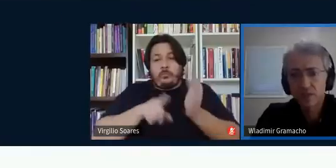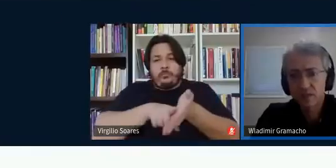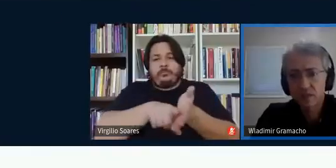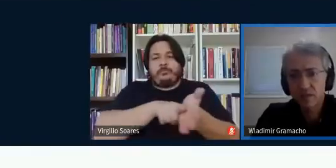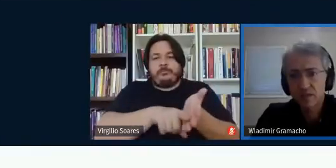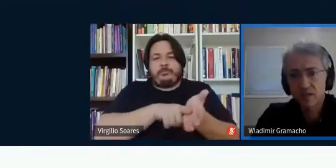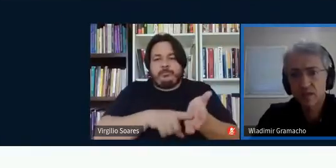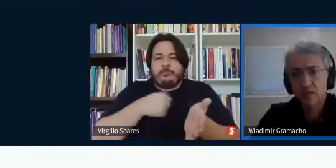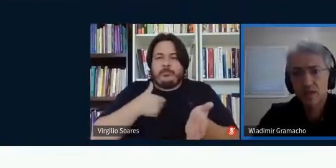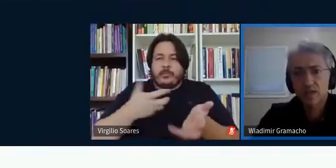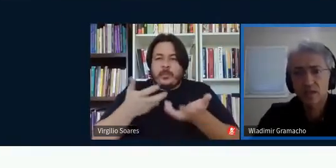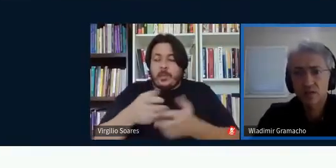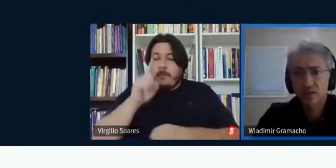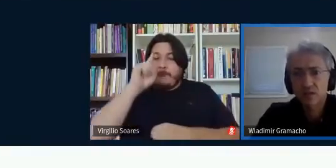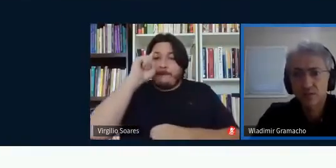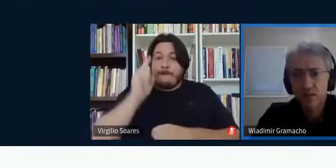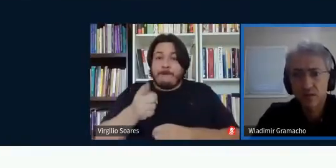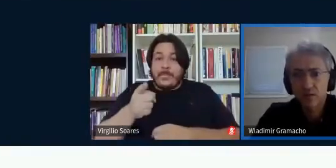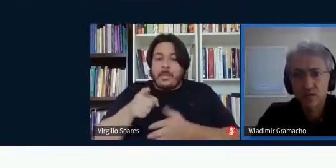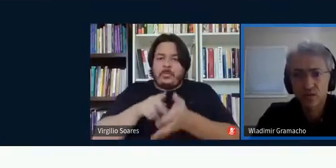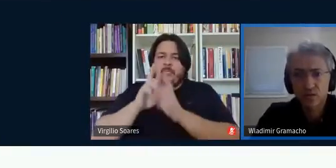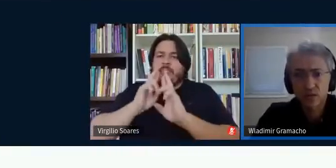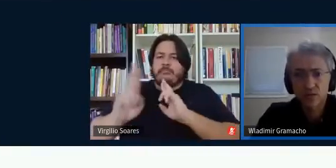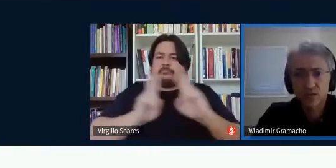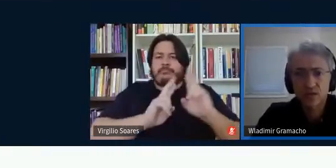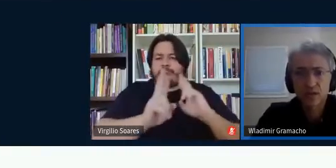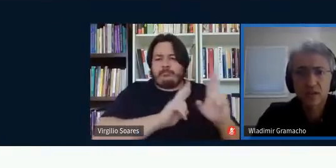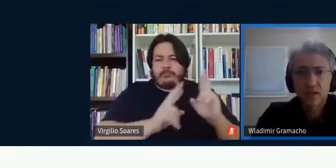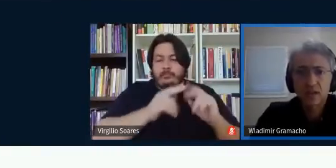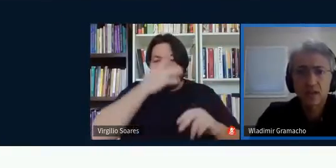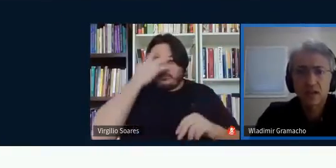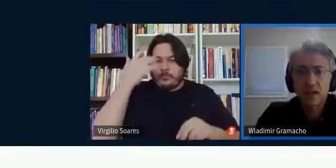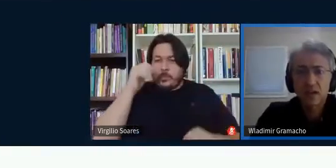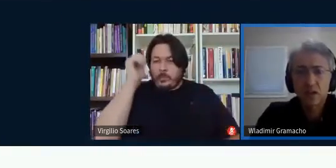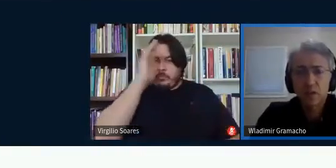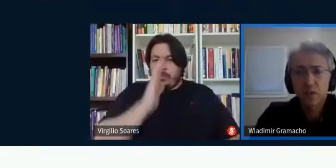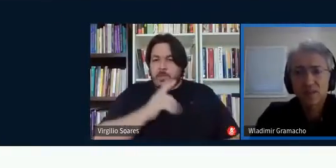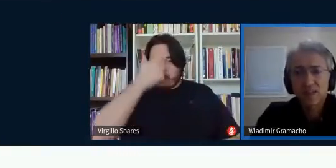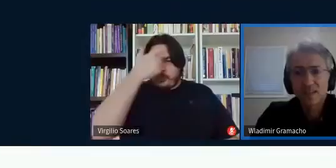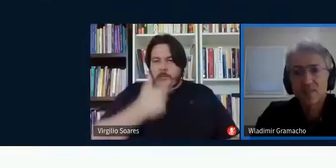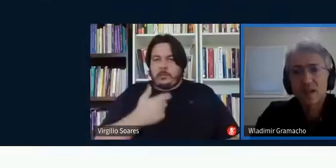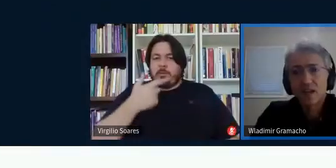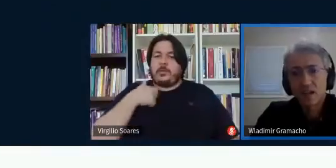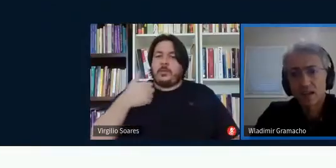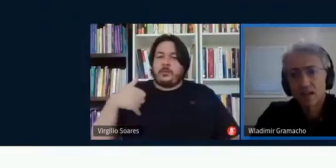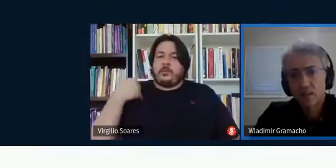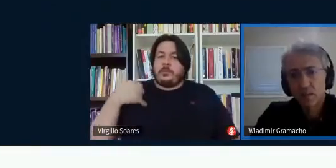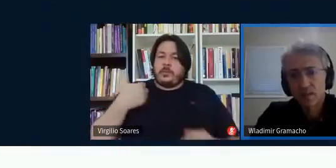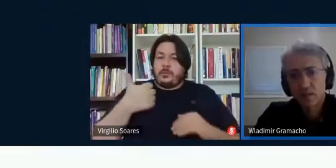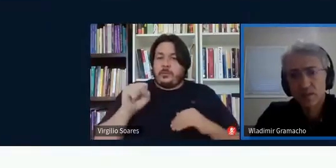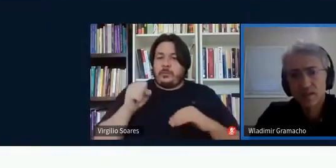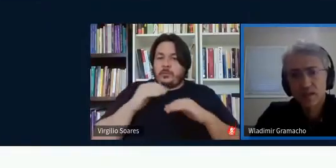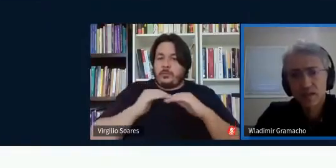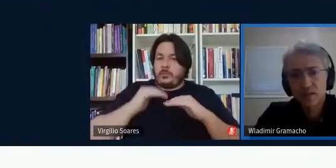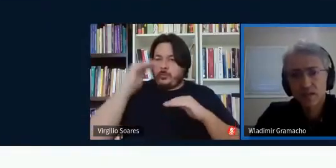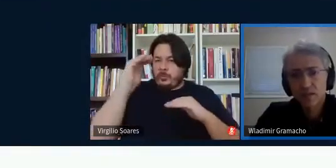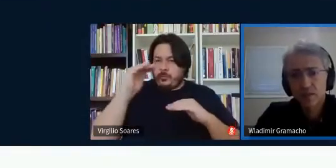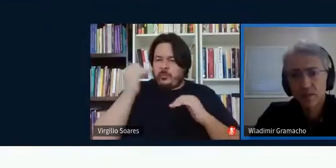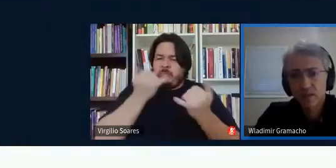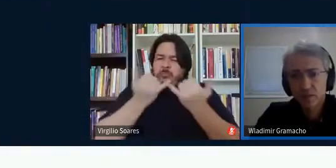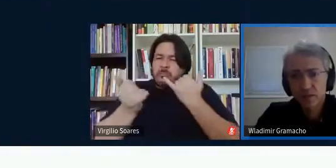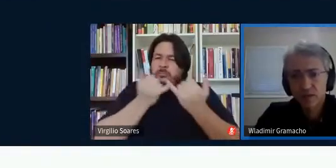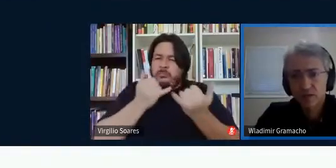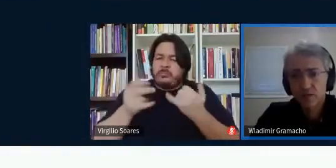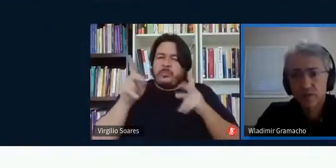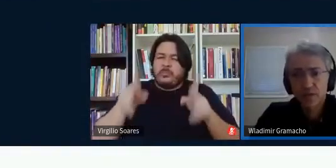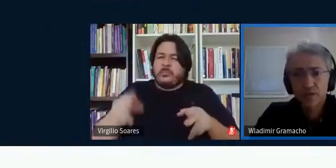1.000 entrevistas, né, com brasileiros maiores de 18 anos, numa amostra assemelhada da população brasileira. Infelizmente,